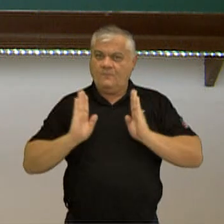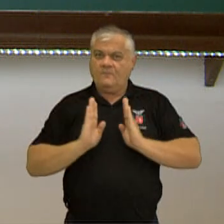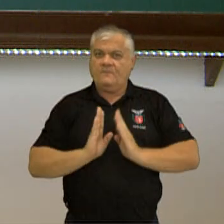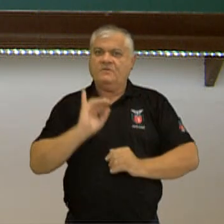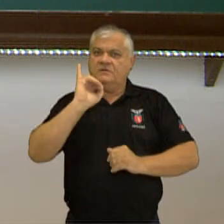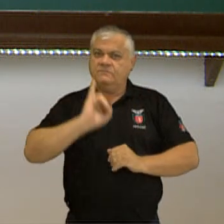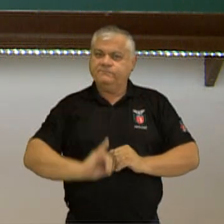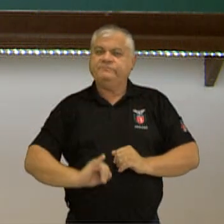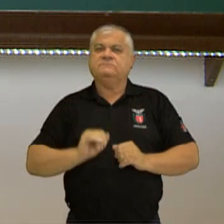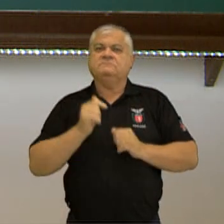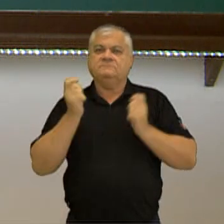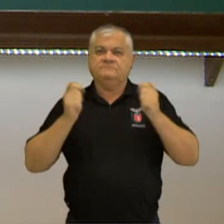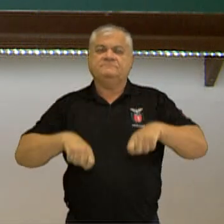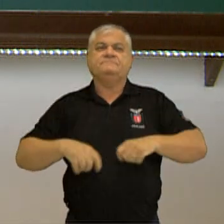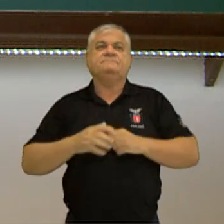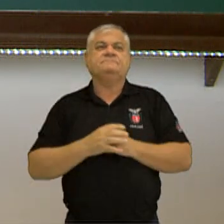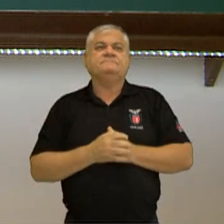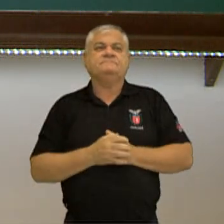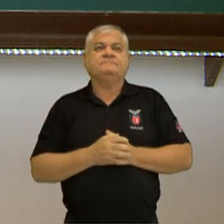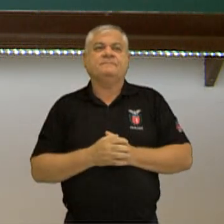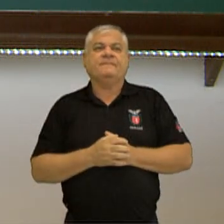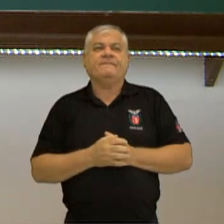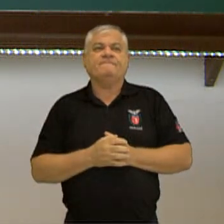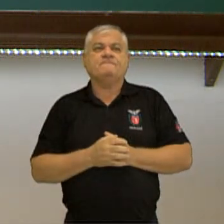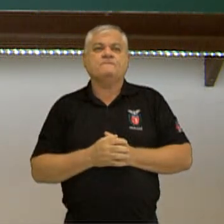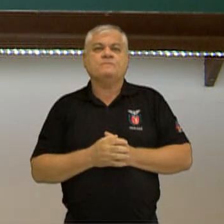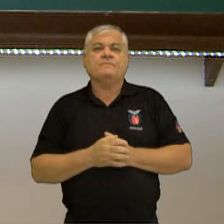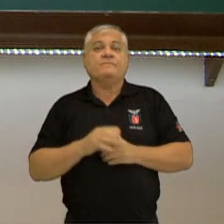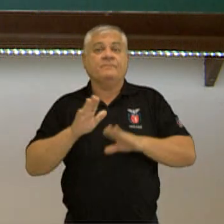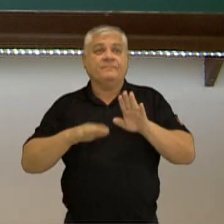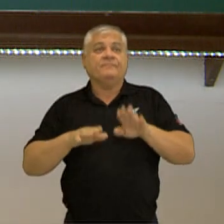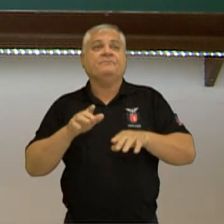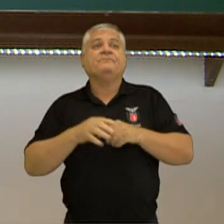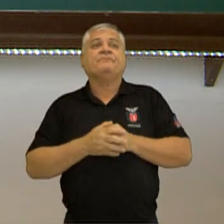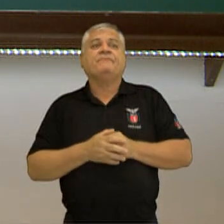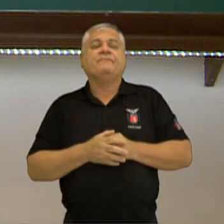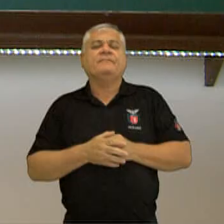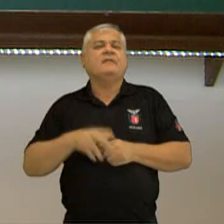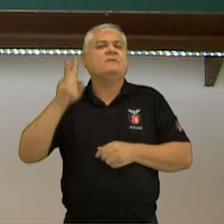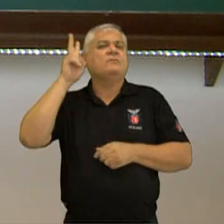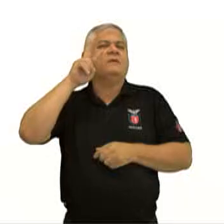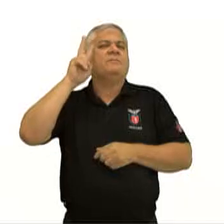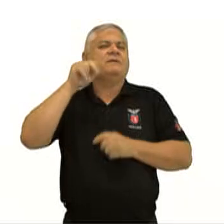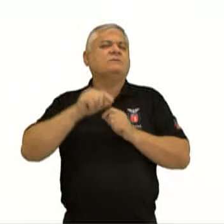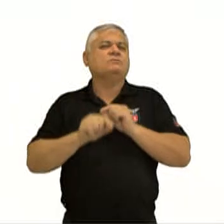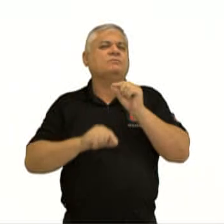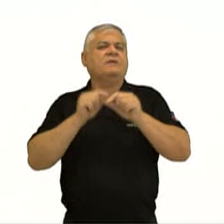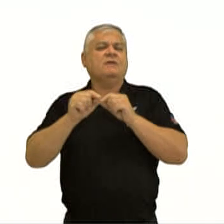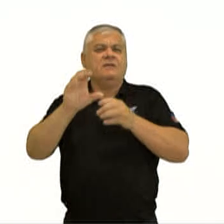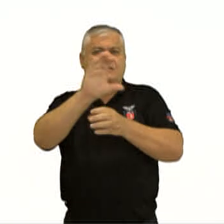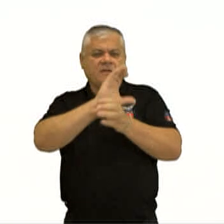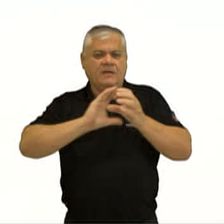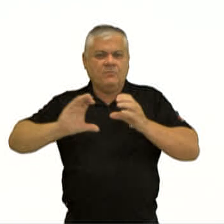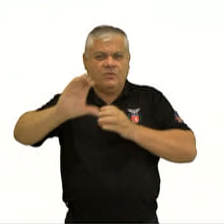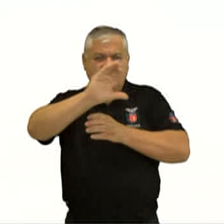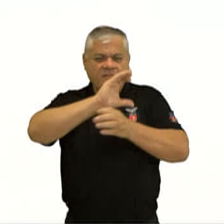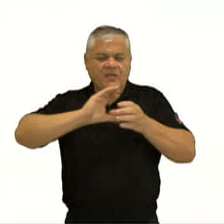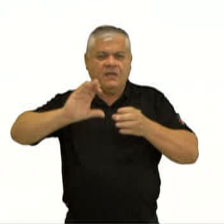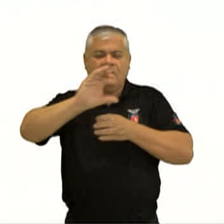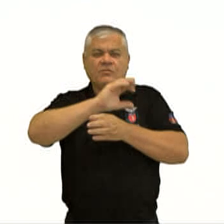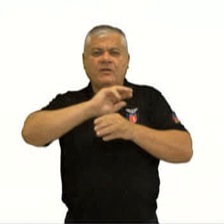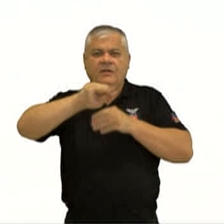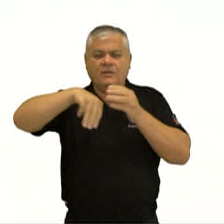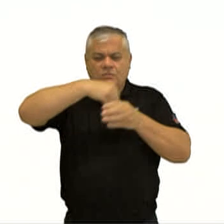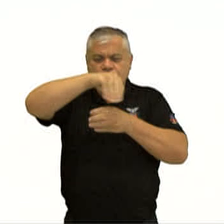um menor ganho de peso, tá? Proporcionando muitas vezes o emagrecimento. Então, relembrando, os carboidratos são moléculas formadas